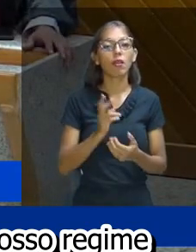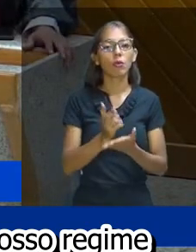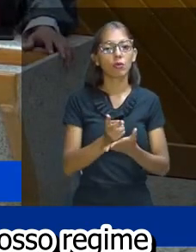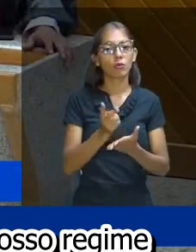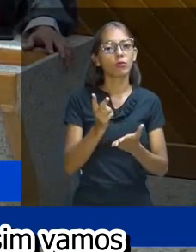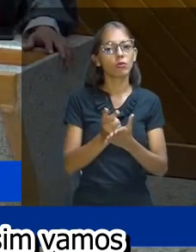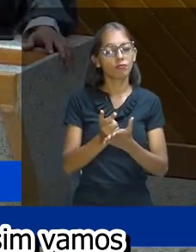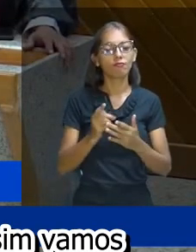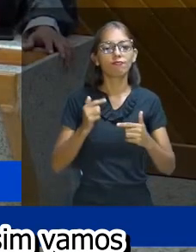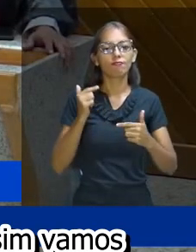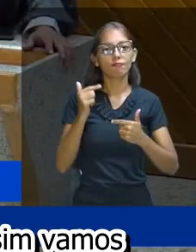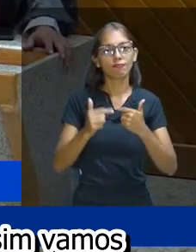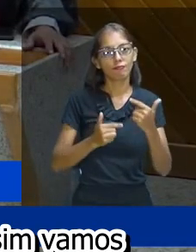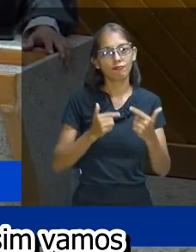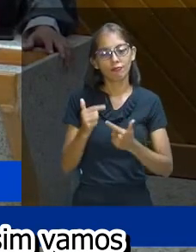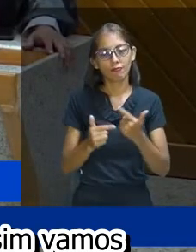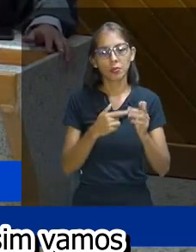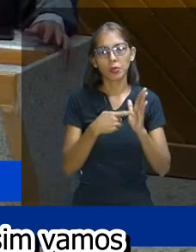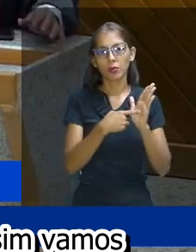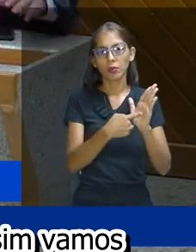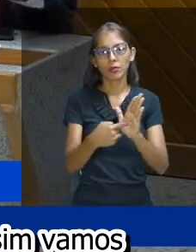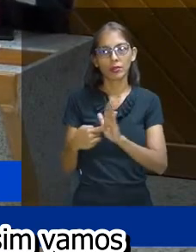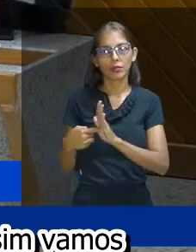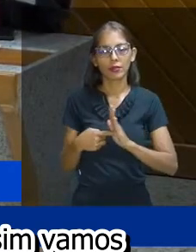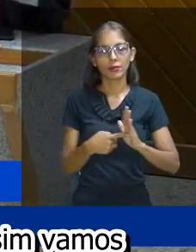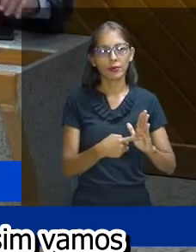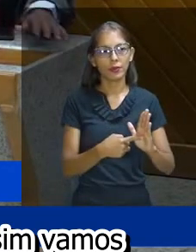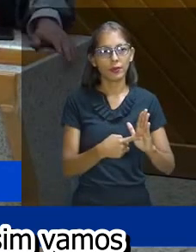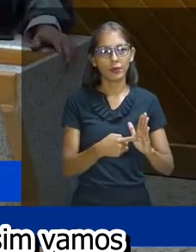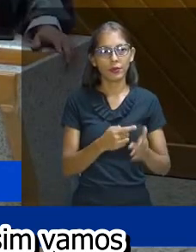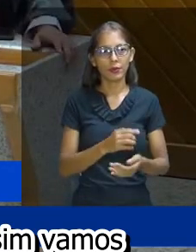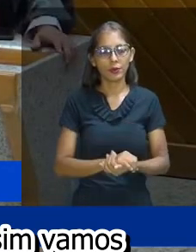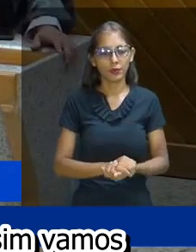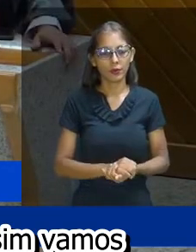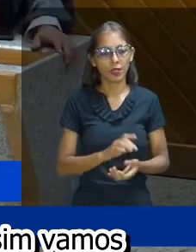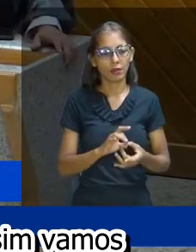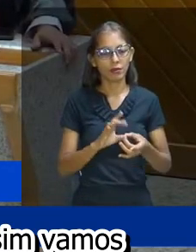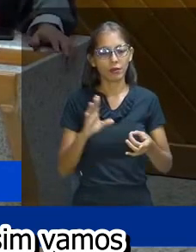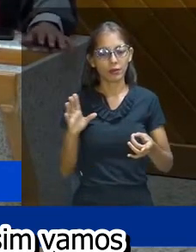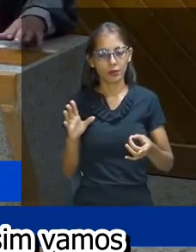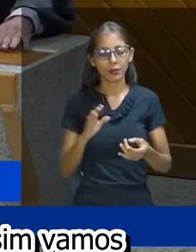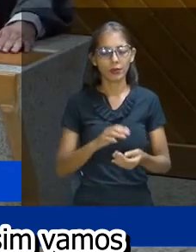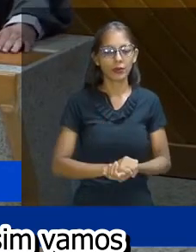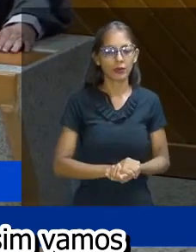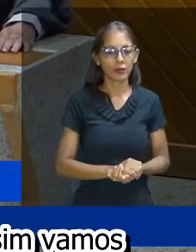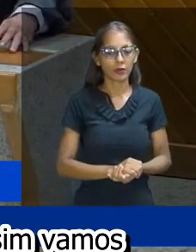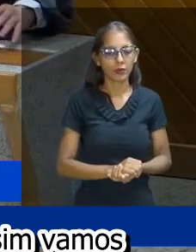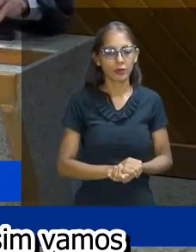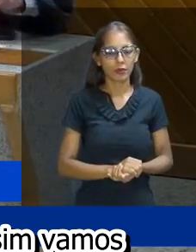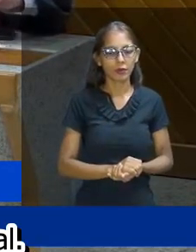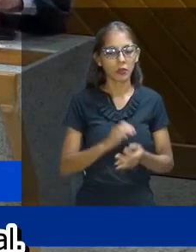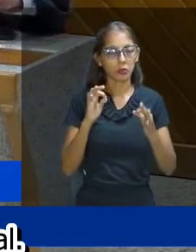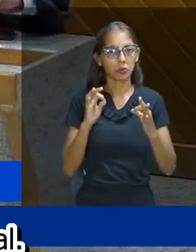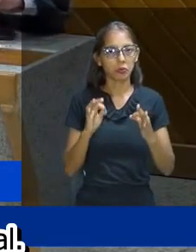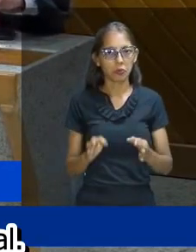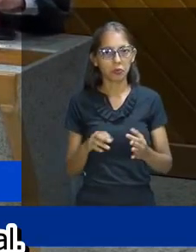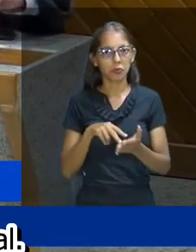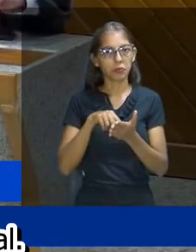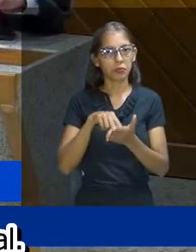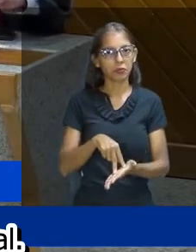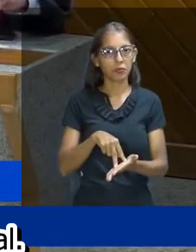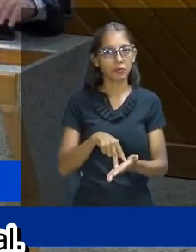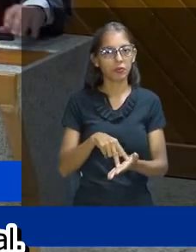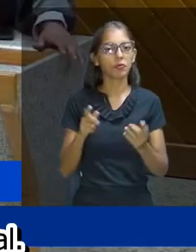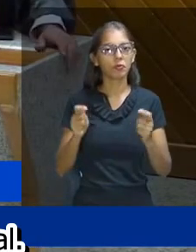o nosso regime democrático encontra-se sólido, robusto e firme. E assim